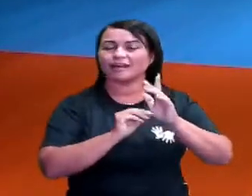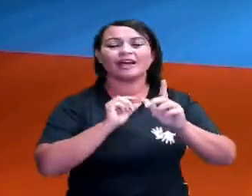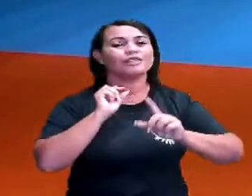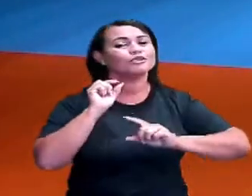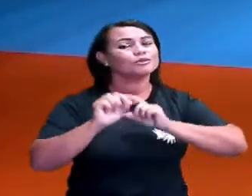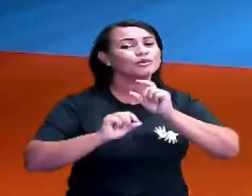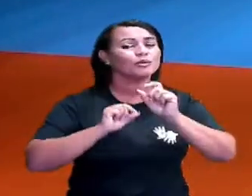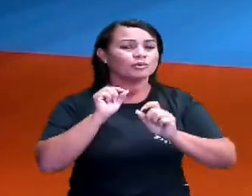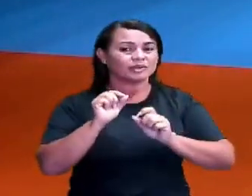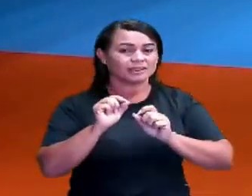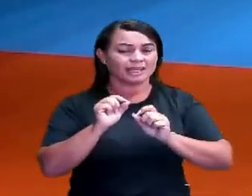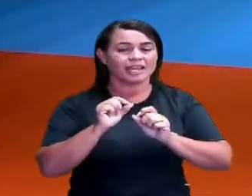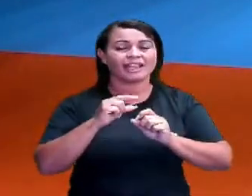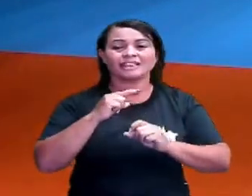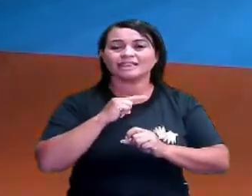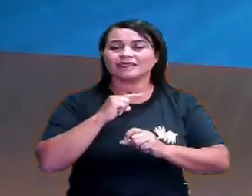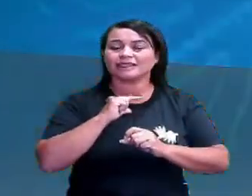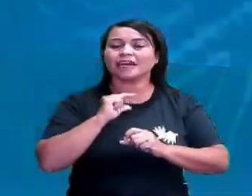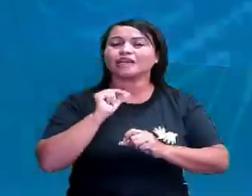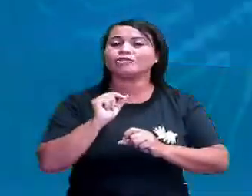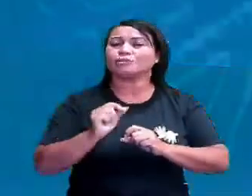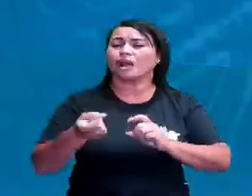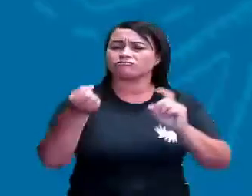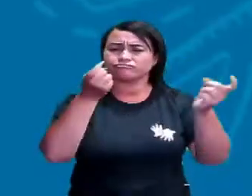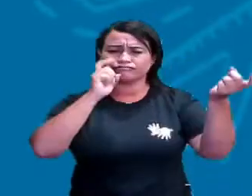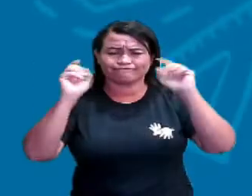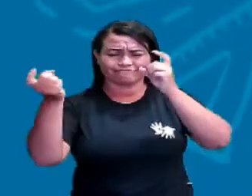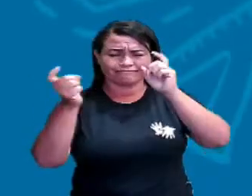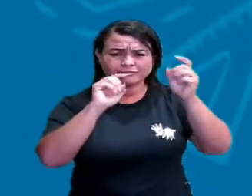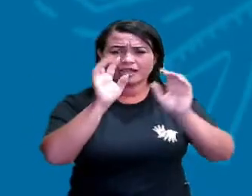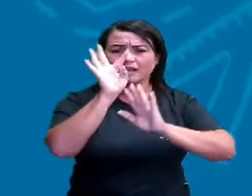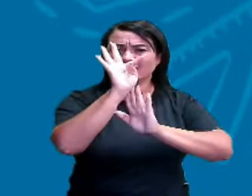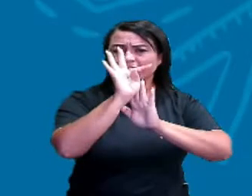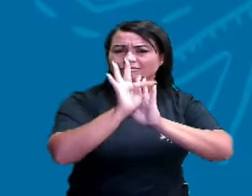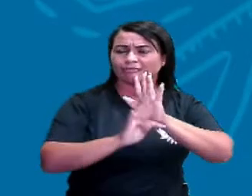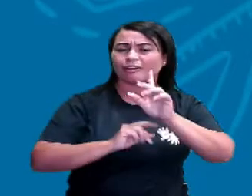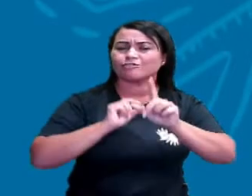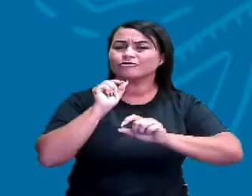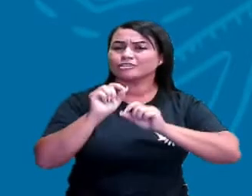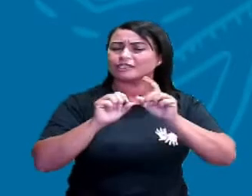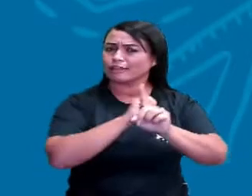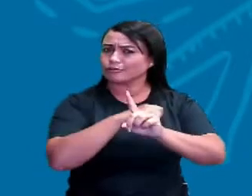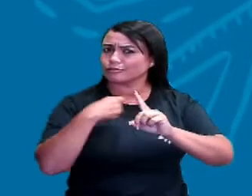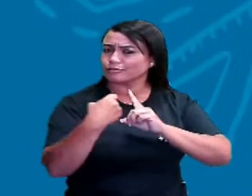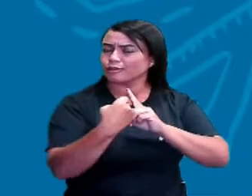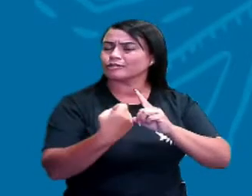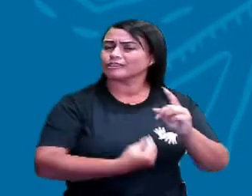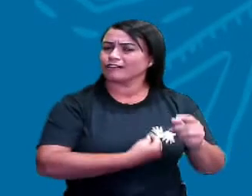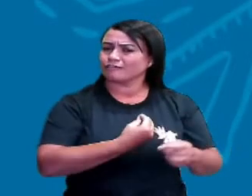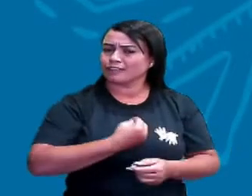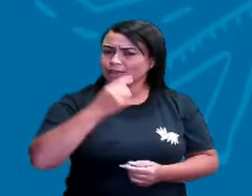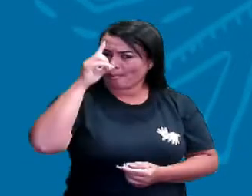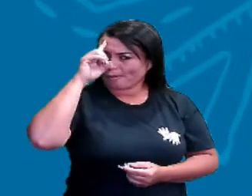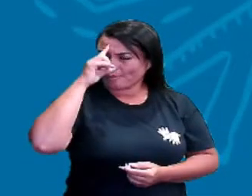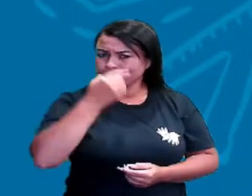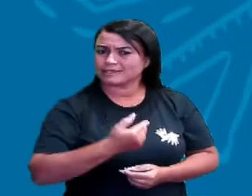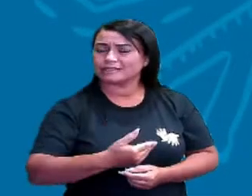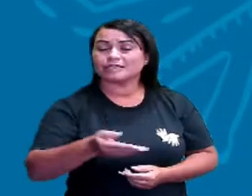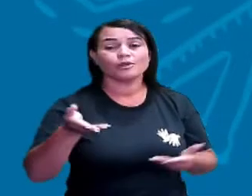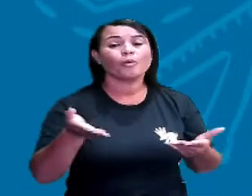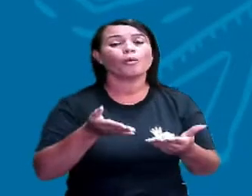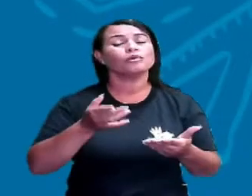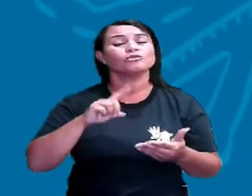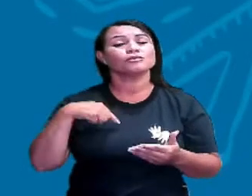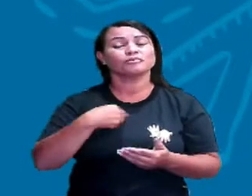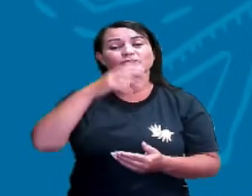é funções sociodiscursivas em textos da vida cotidiana. Então, hoje nós vamos aprender um pouquinho sobre